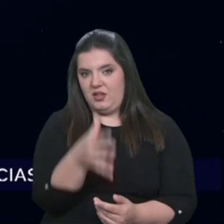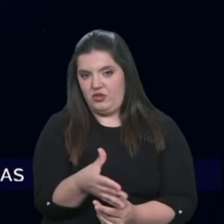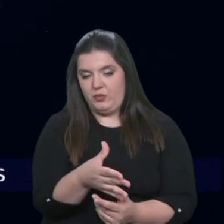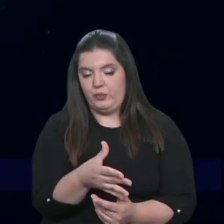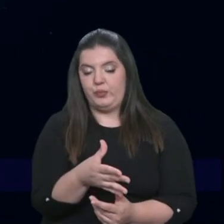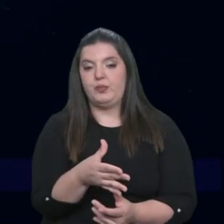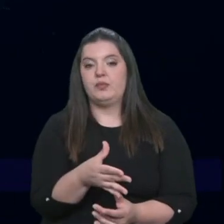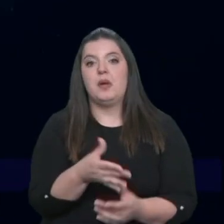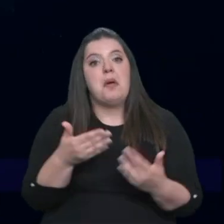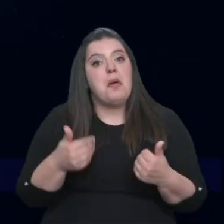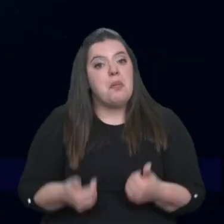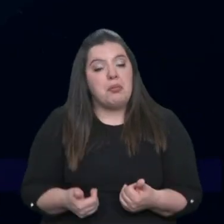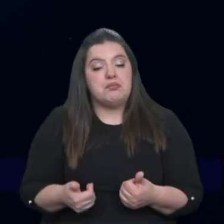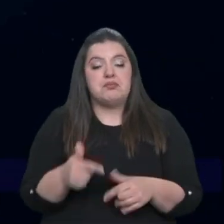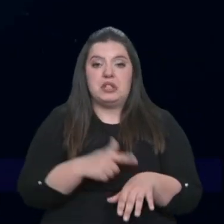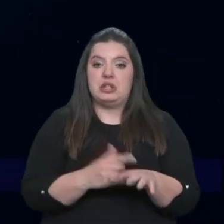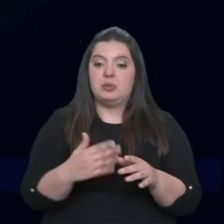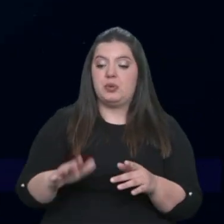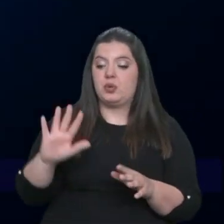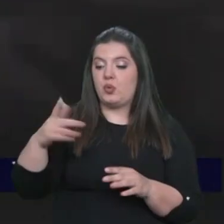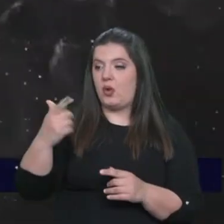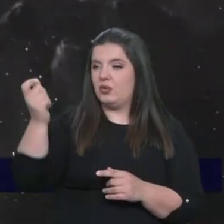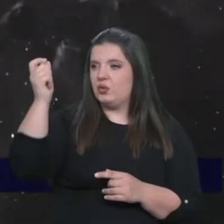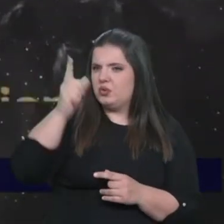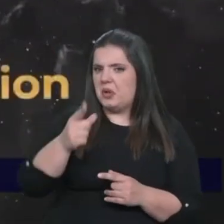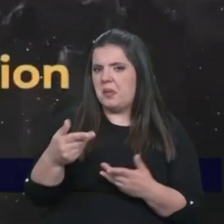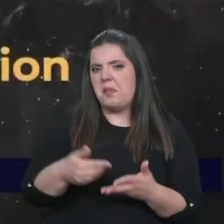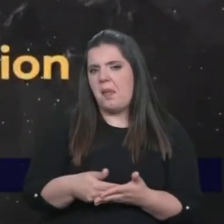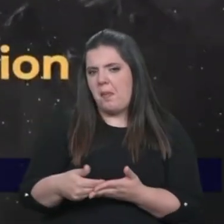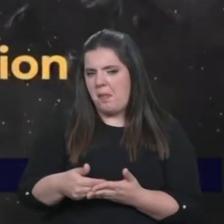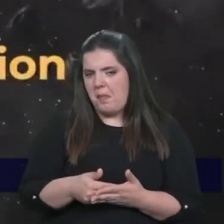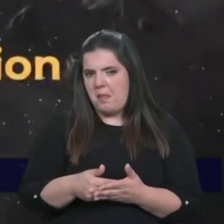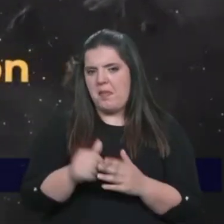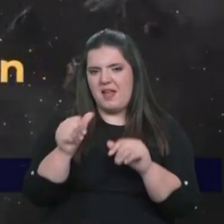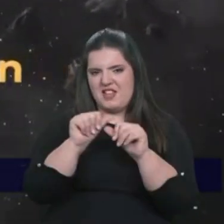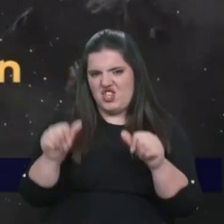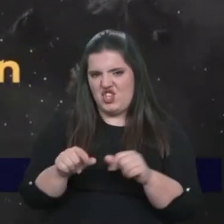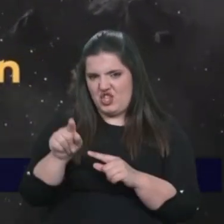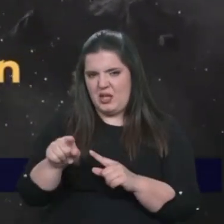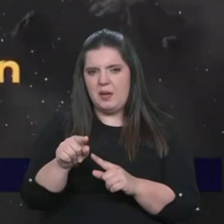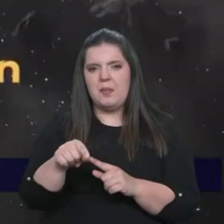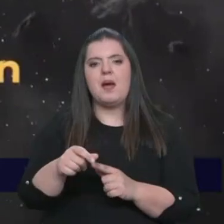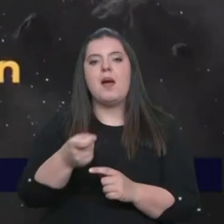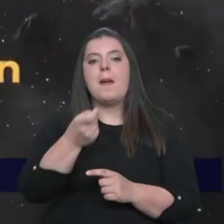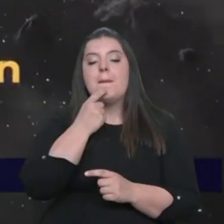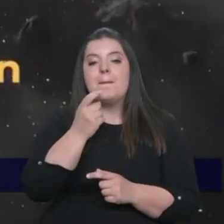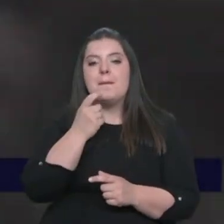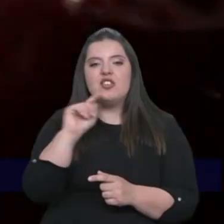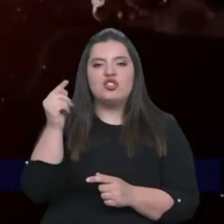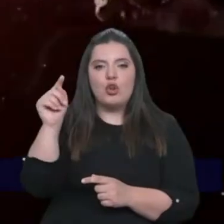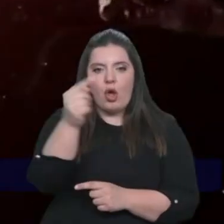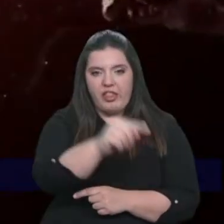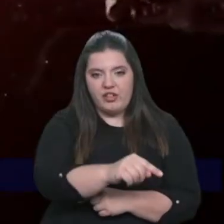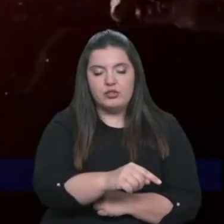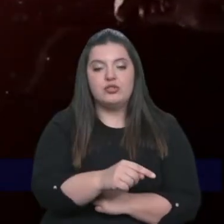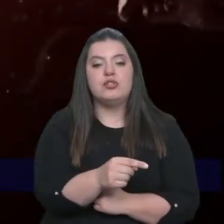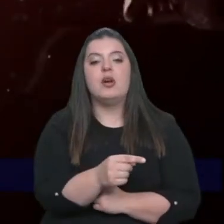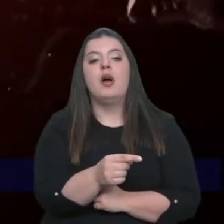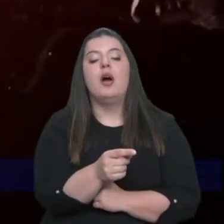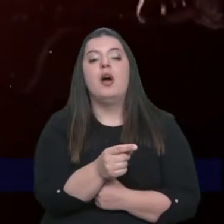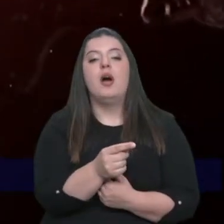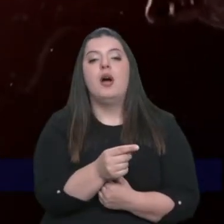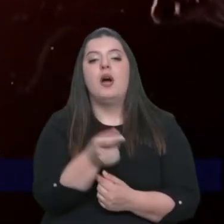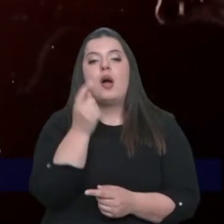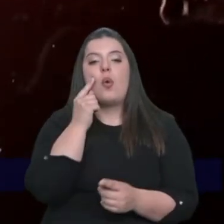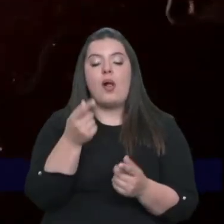bom, nessa altura, quando o Sistema Solar era bebé, nós sabíamos que havia aqui um conjunto de asteroides que partilhavam, no fundo, também a